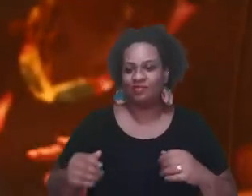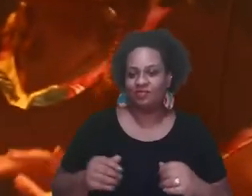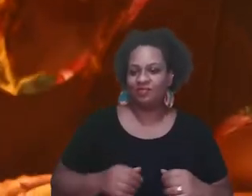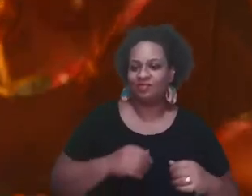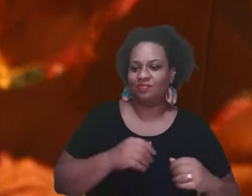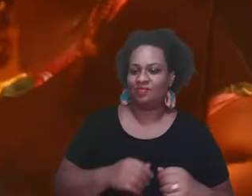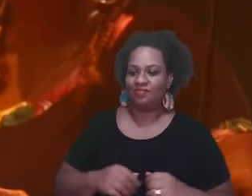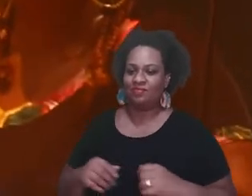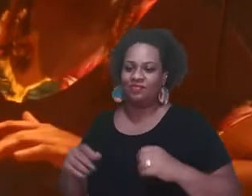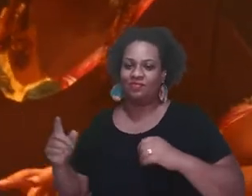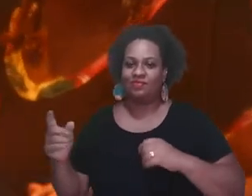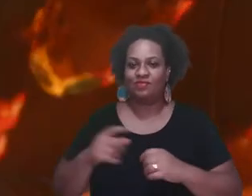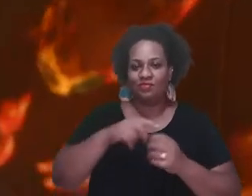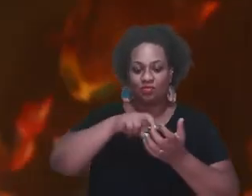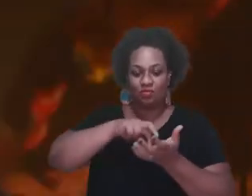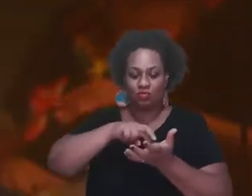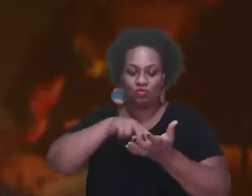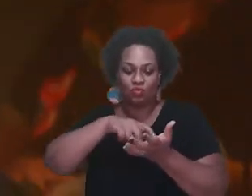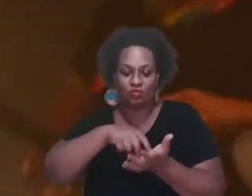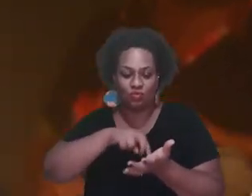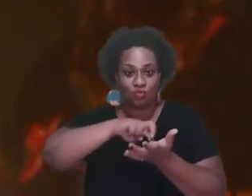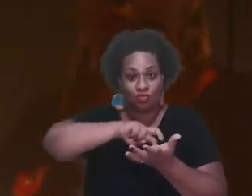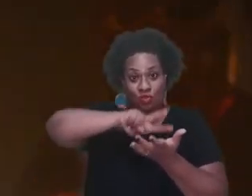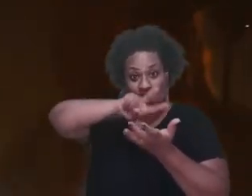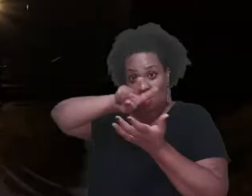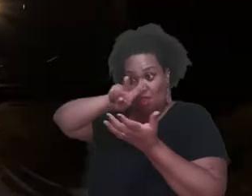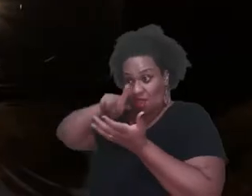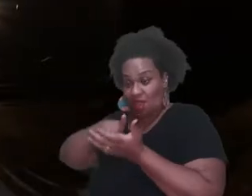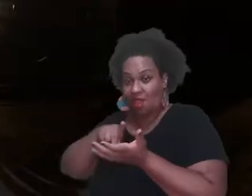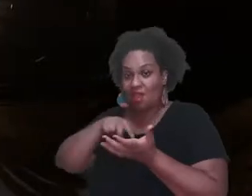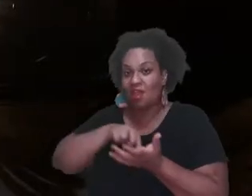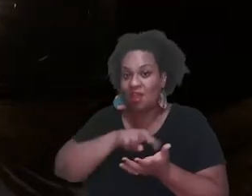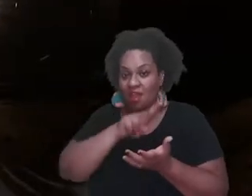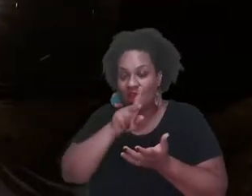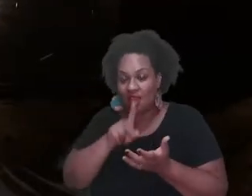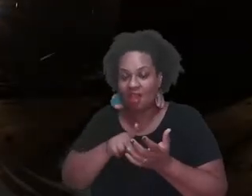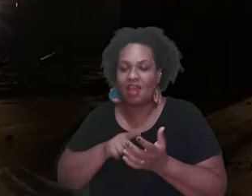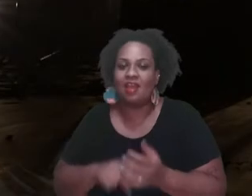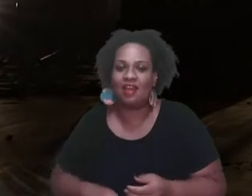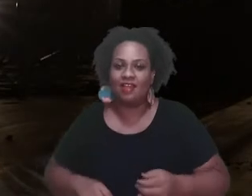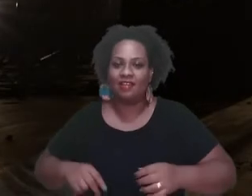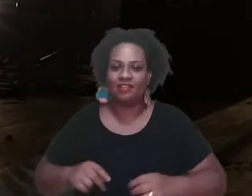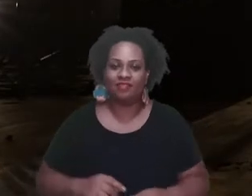vão brigada uma pernada eu digo assim ó ó